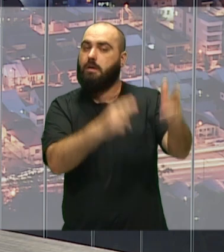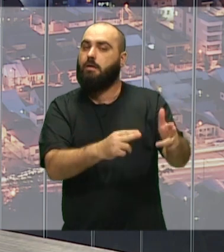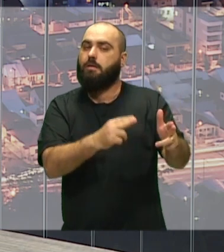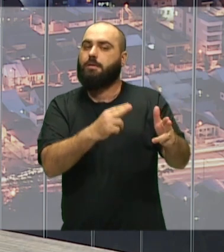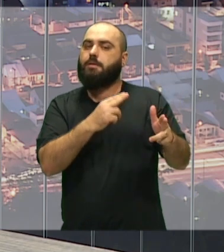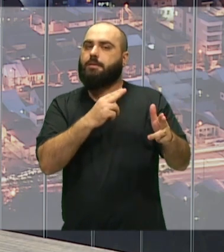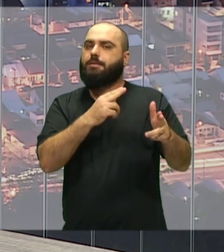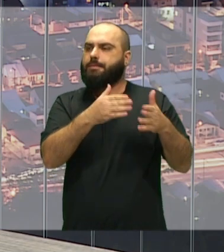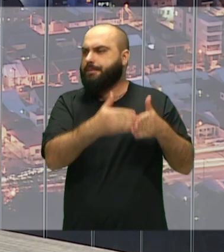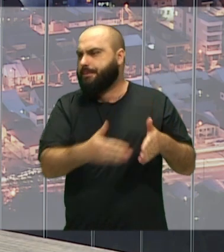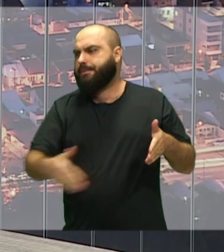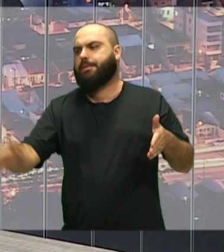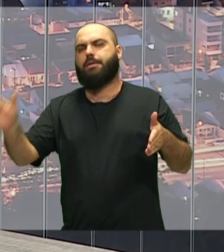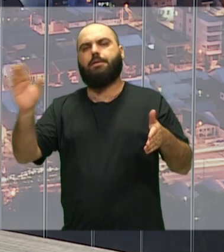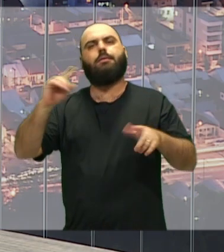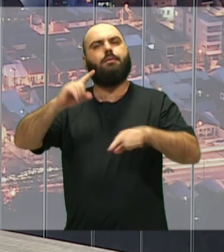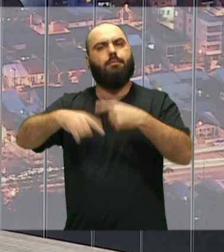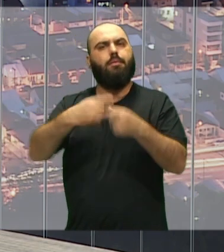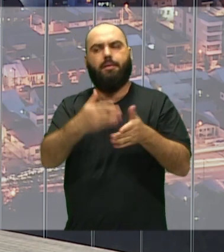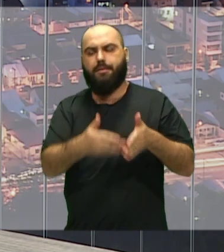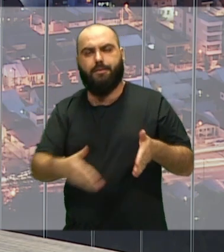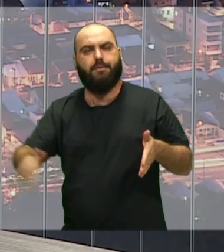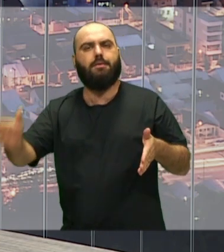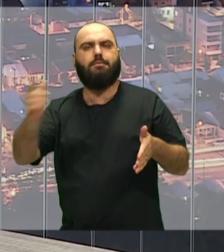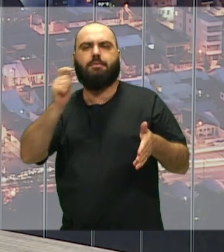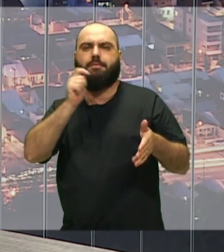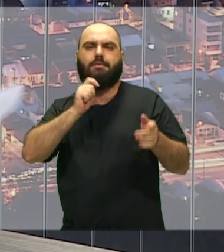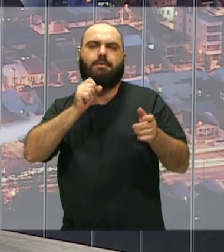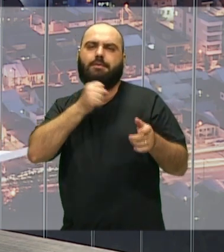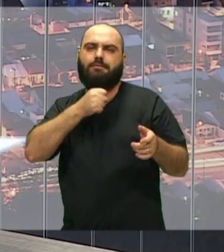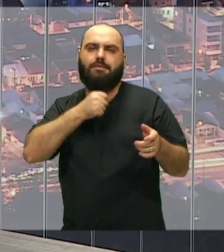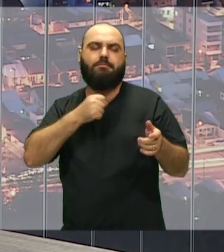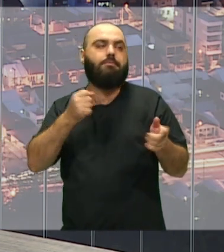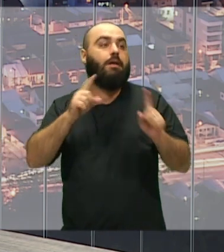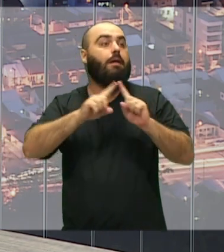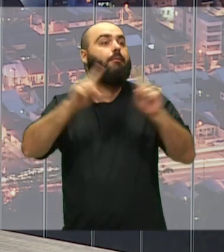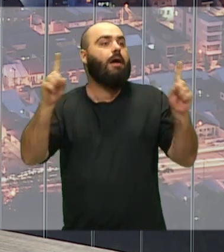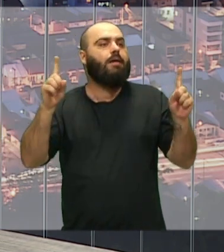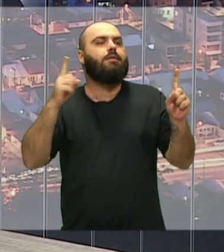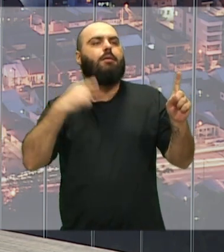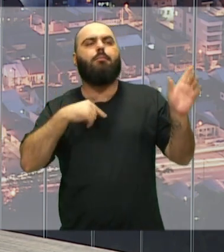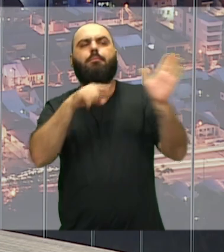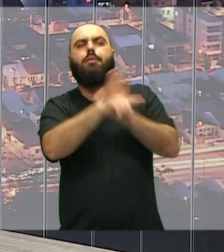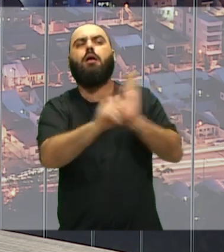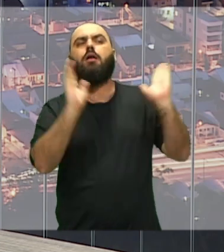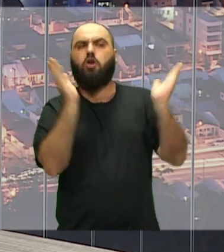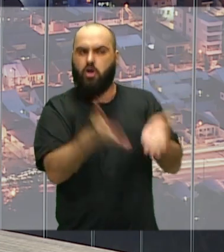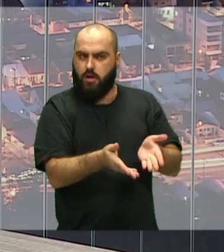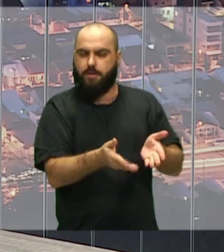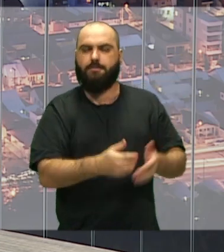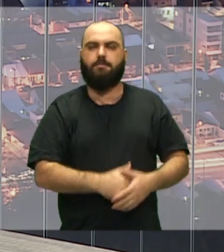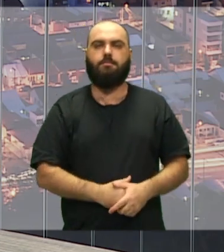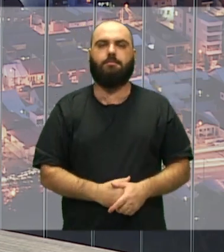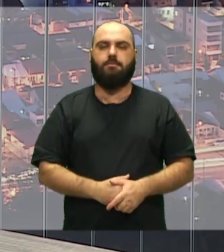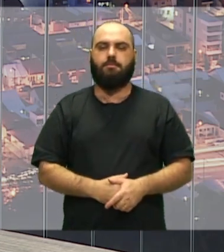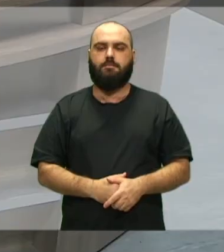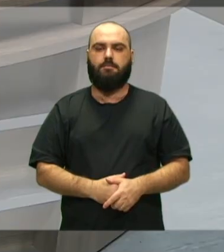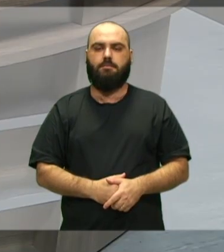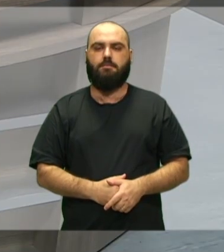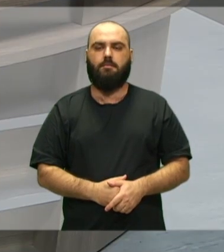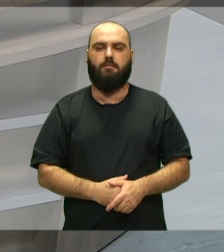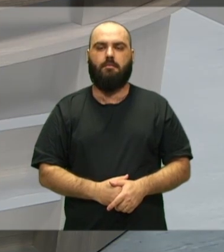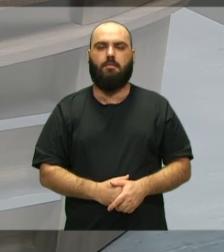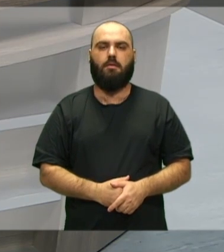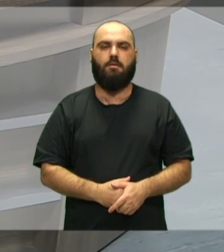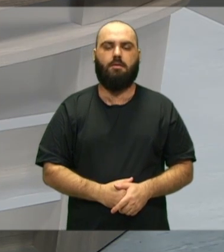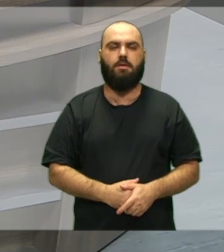mais para diante da entrevista, mas eu vou até acabar te perguntando agora. Esses princípios, na